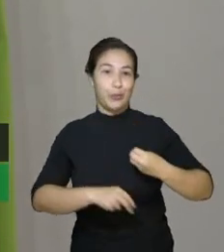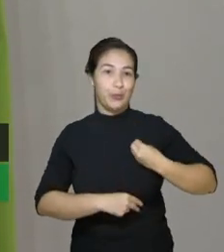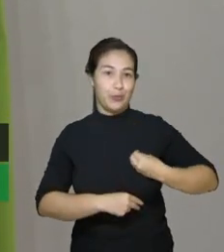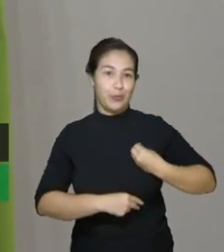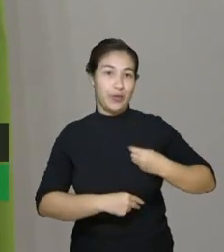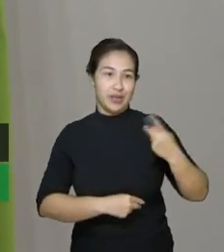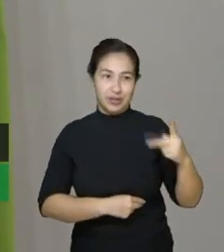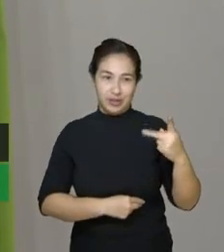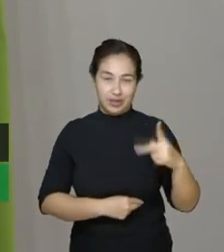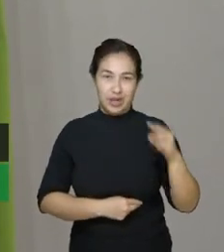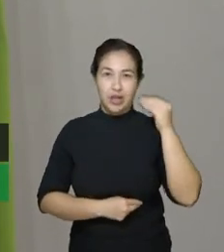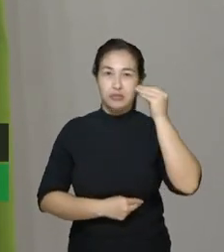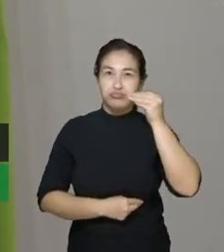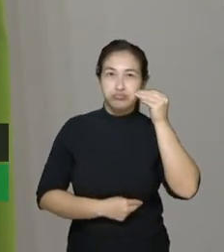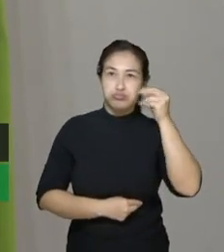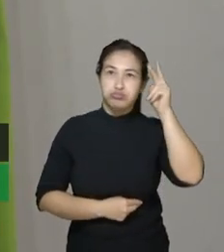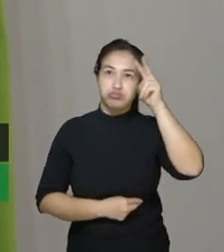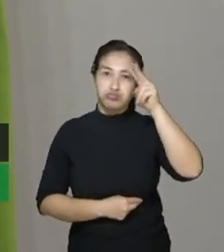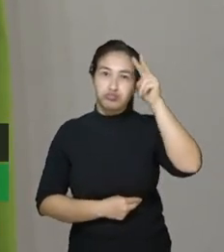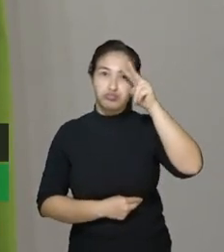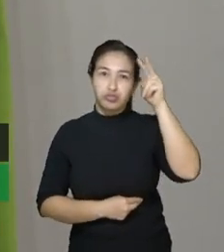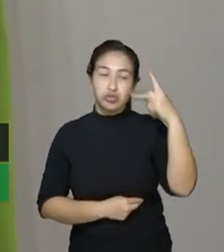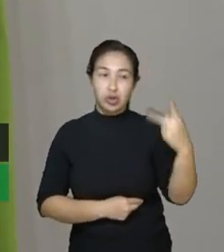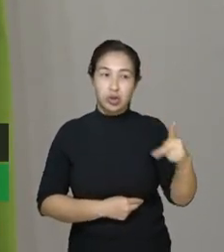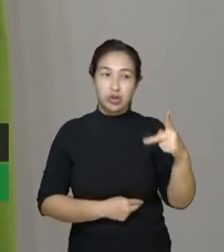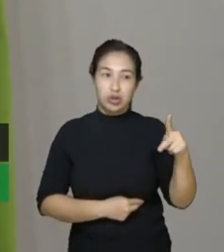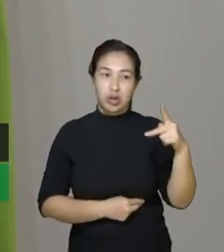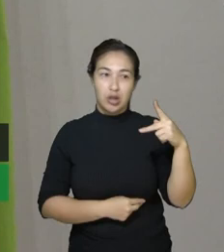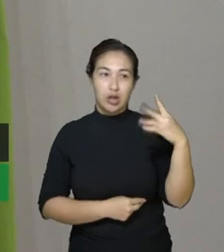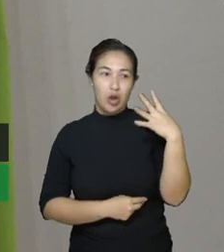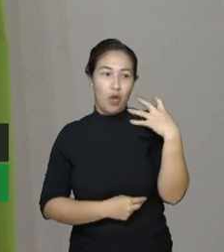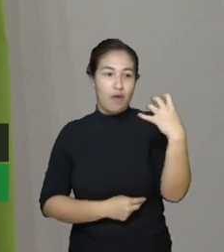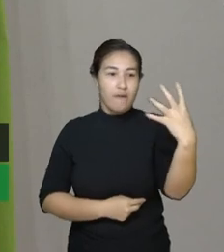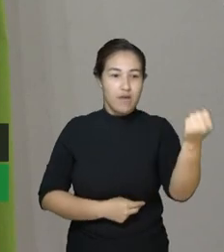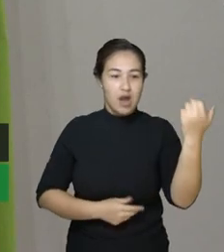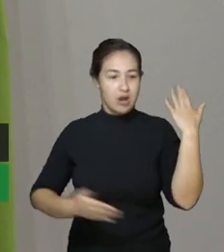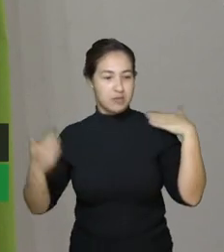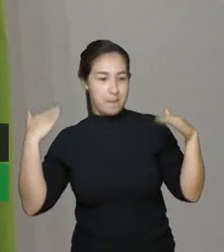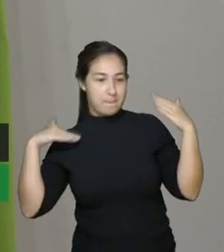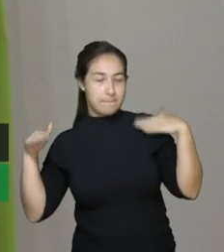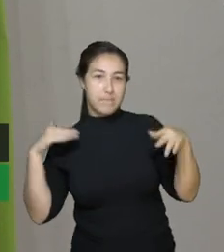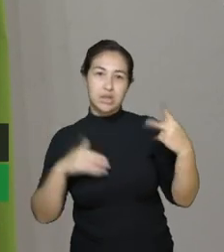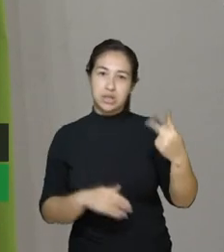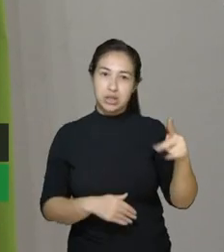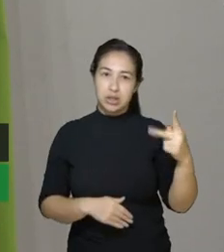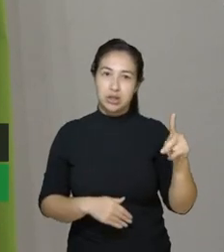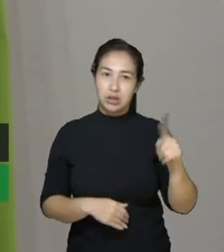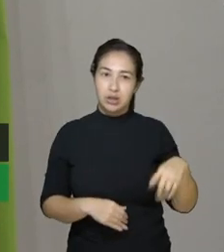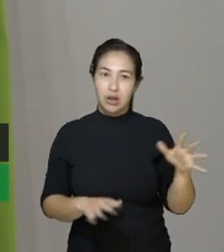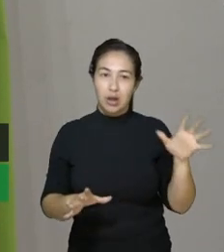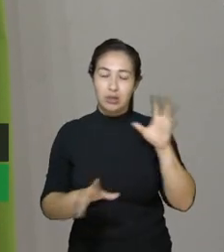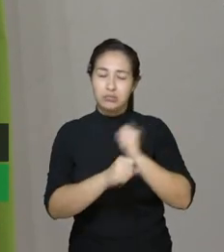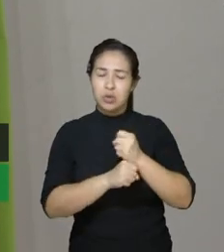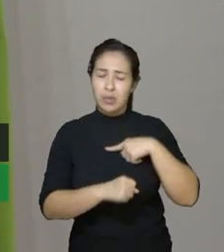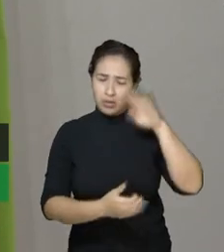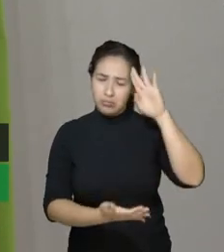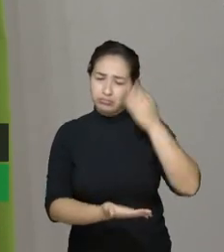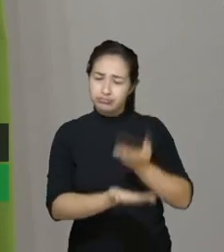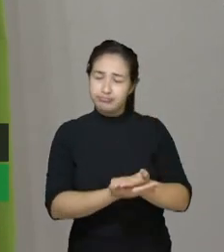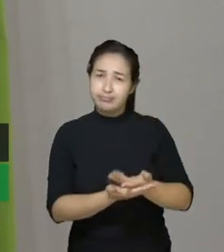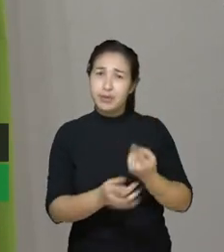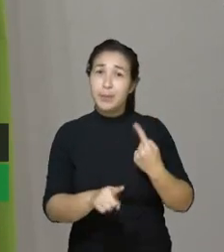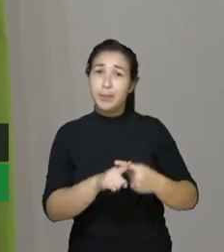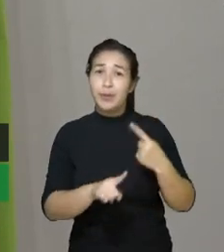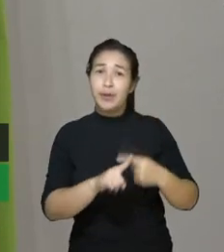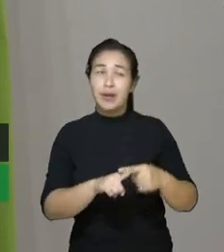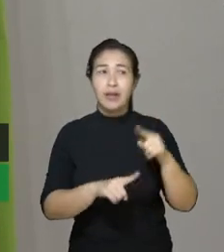O viajante é a soma de suas viagens, deputado Vicente. Eu acredito nisso. As bagagens